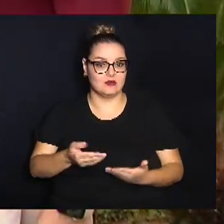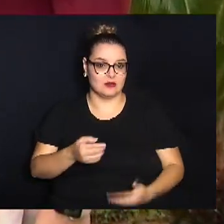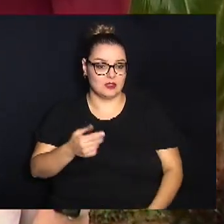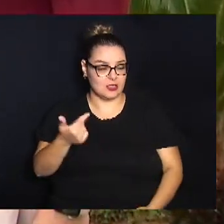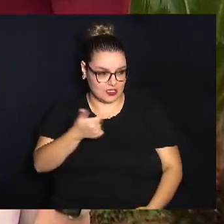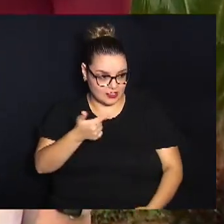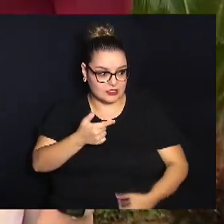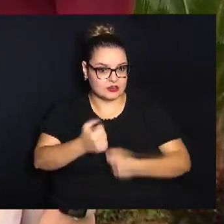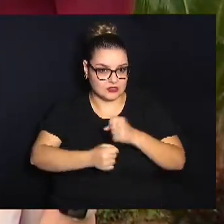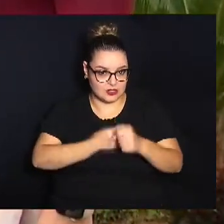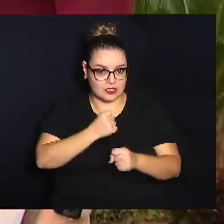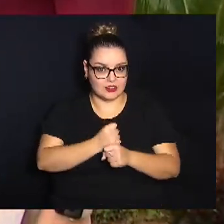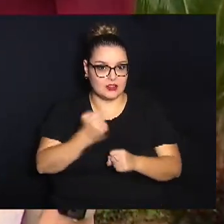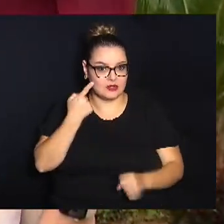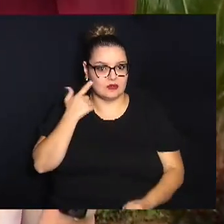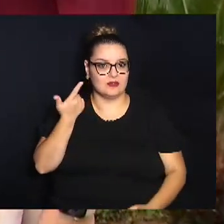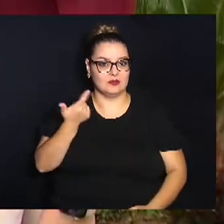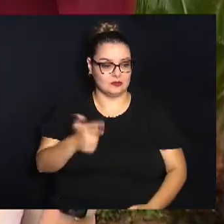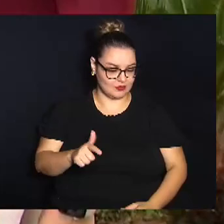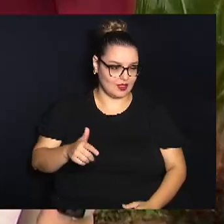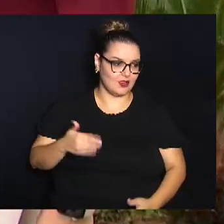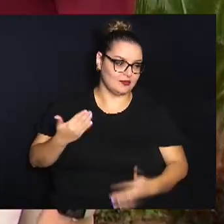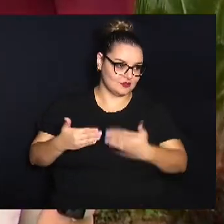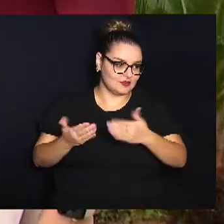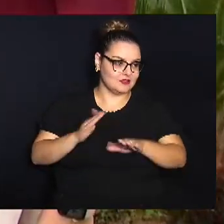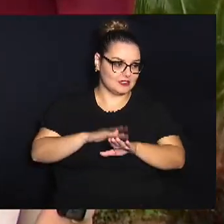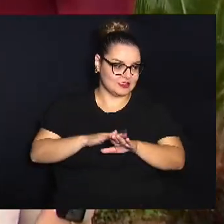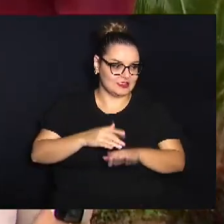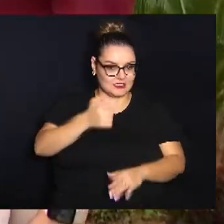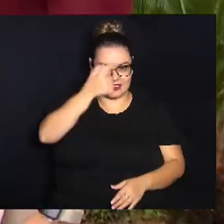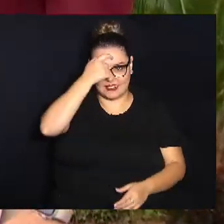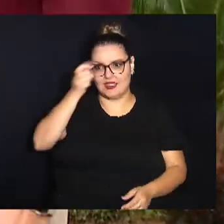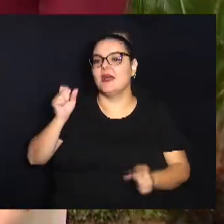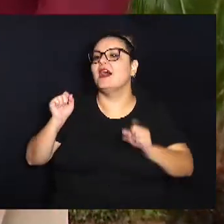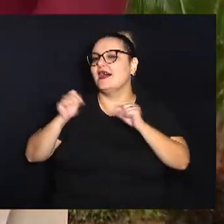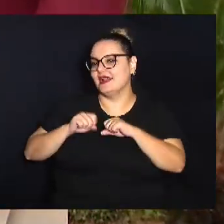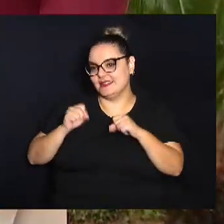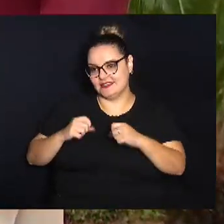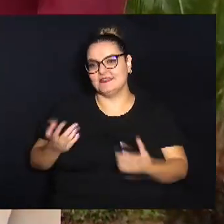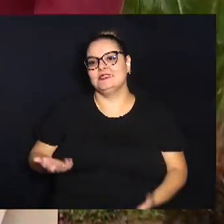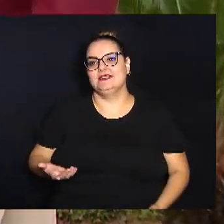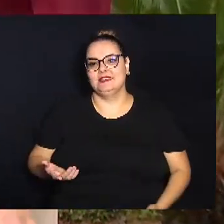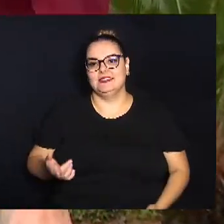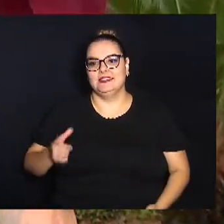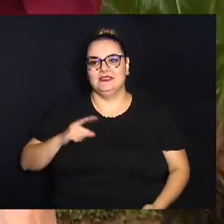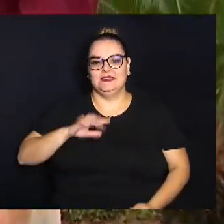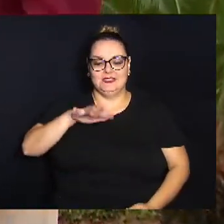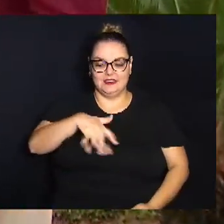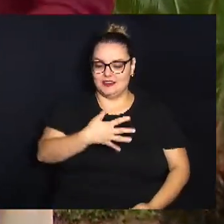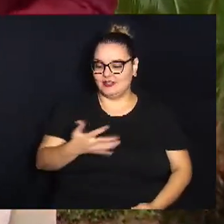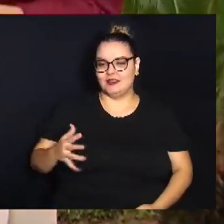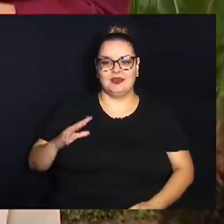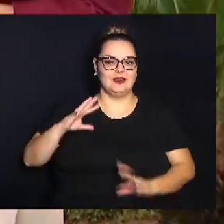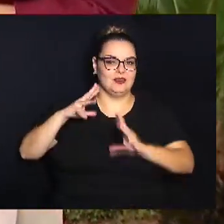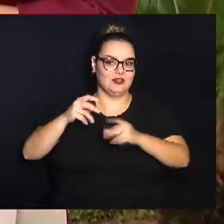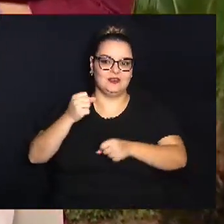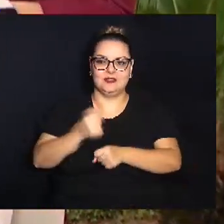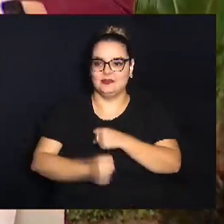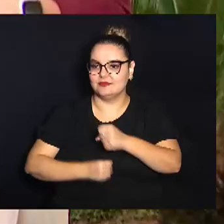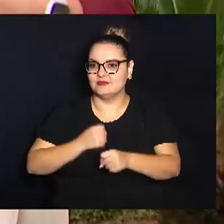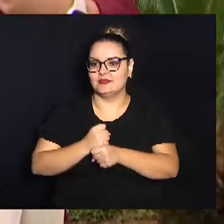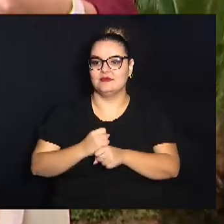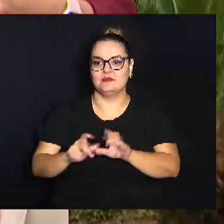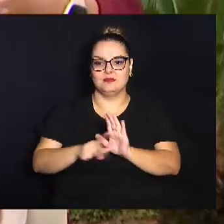segundo ano e a ideia é que continue com essas ações de conscientização? Sem dúvida. A gente tem um calendário o ano todo, faz muito parte do nosso